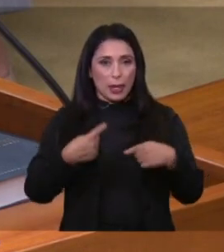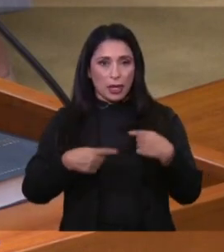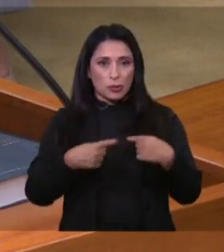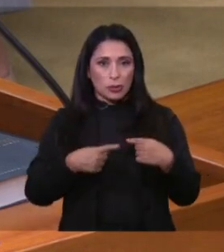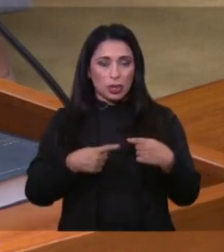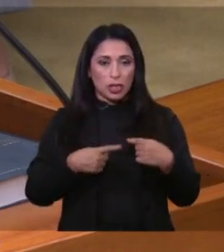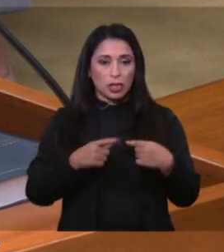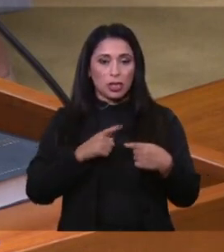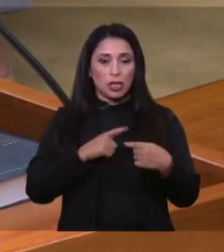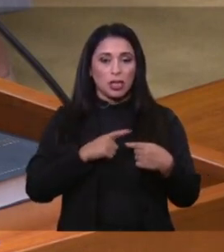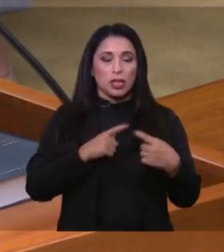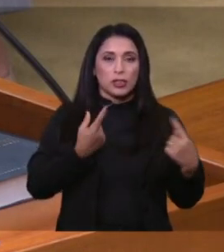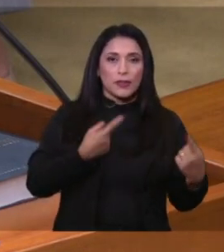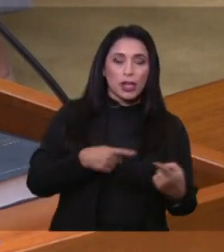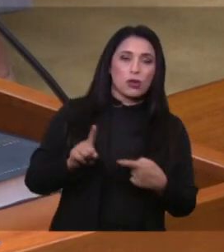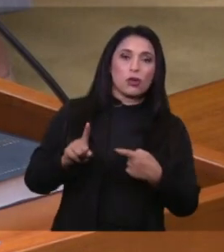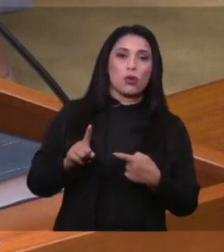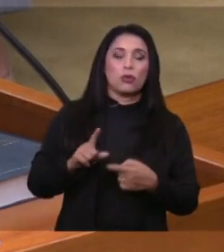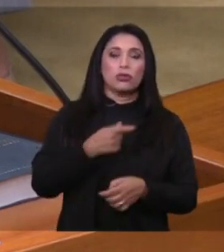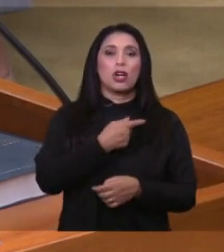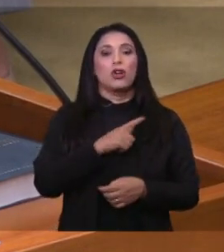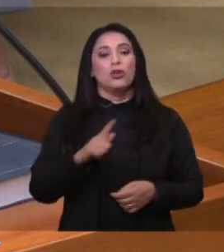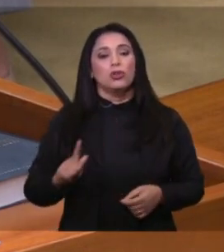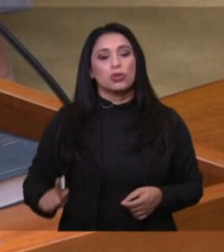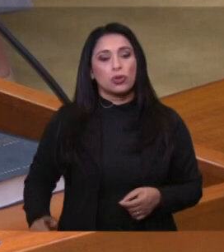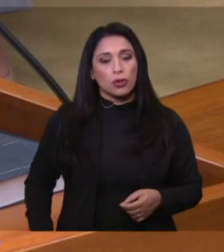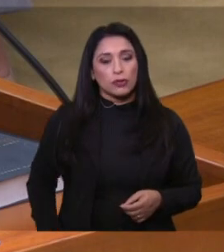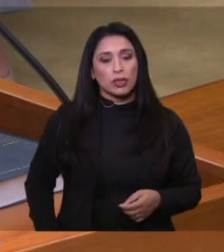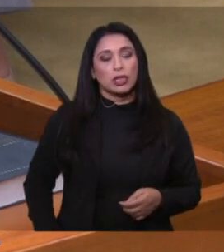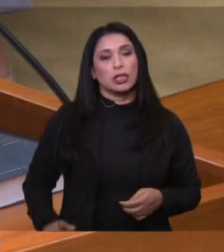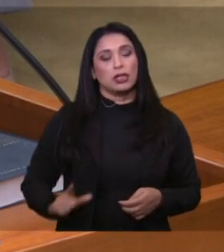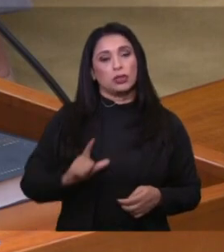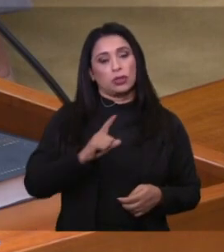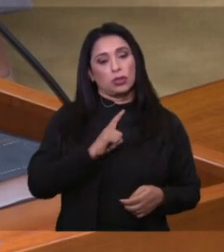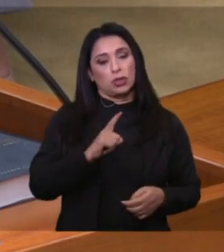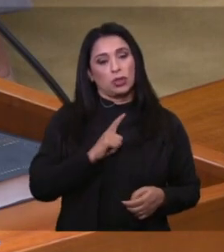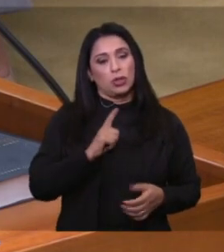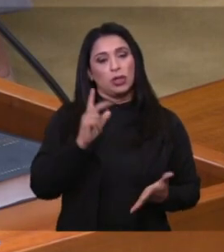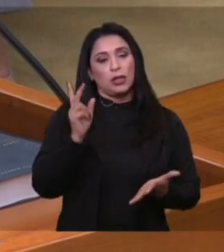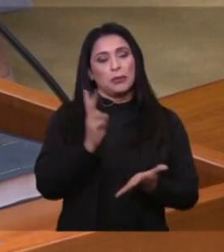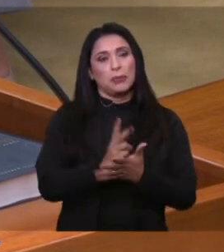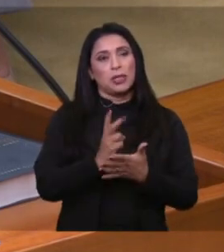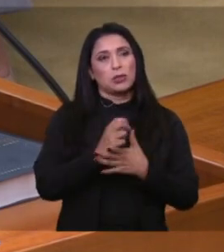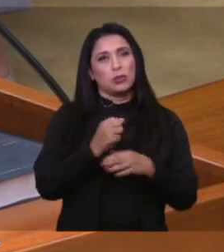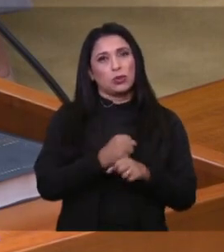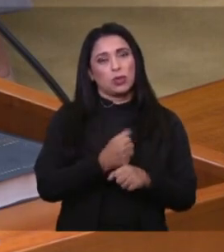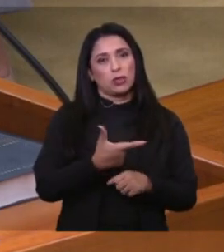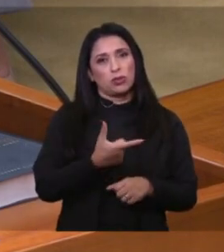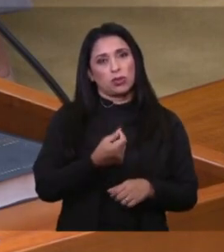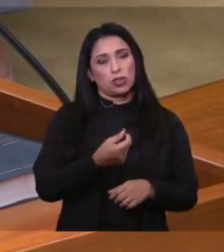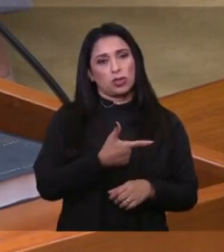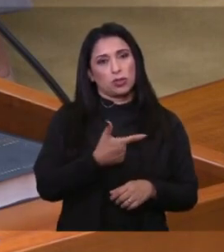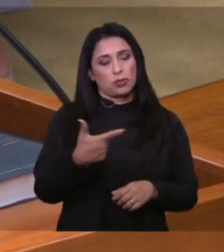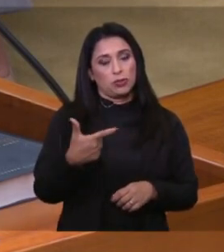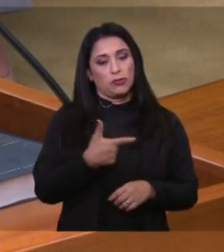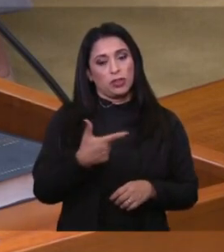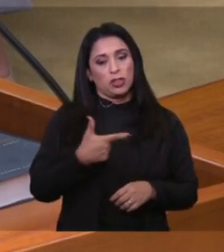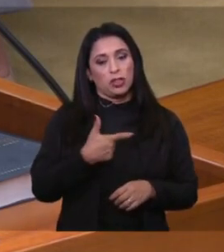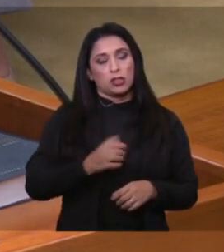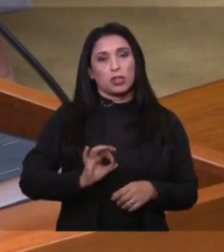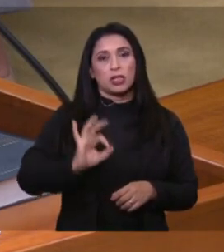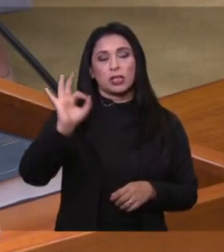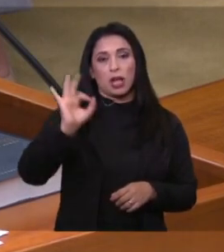reage. Os governadores cobram, mesmo no ano de 22, o diferencial de alíquota